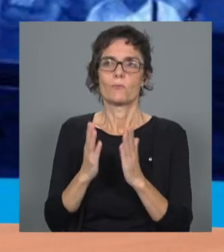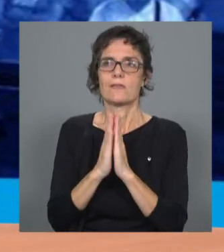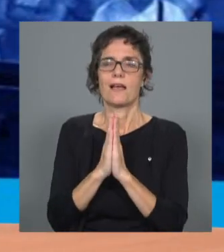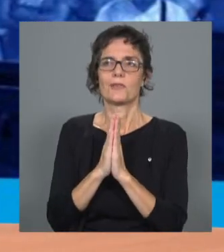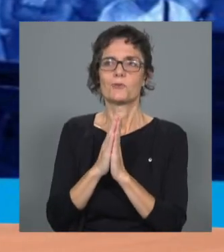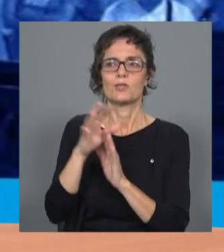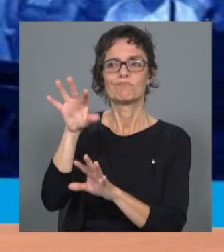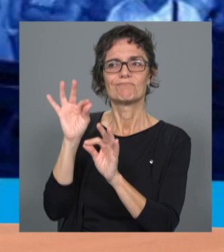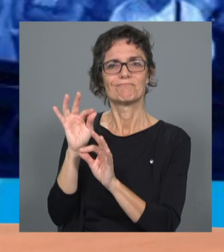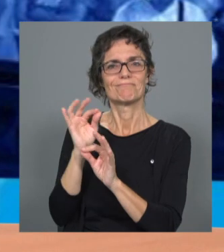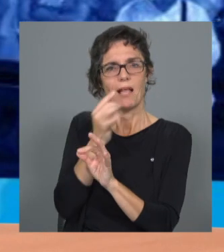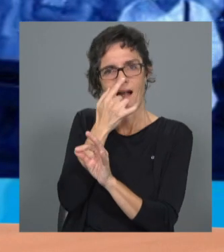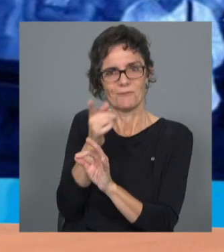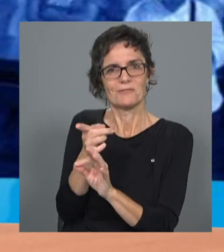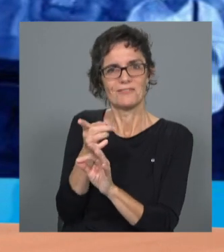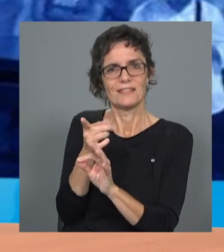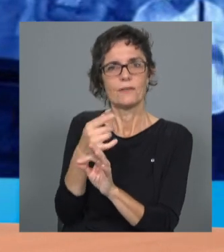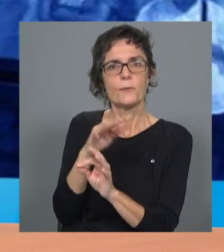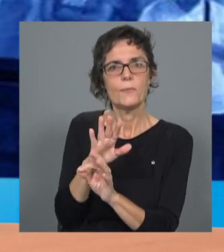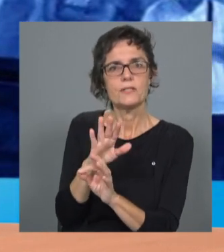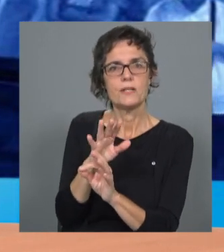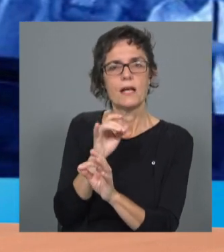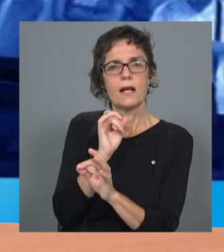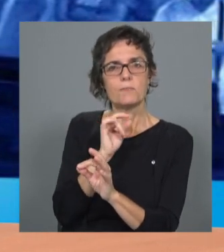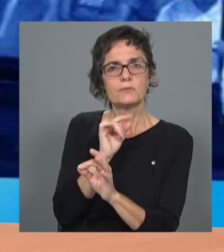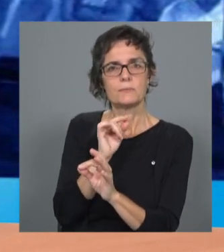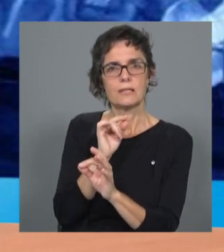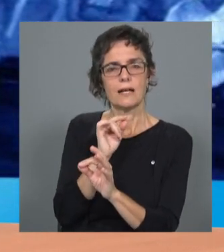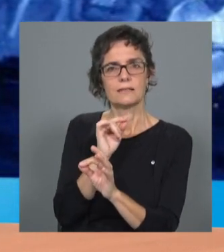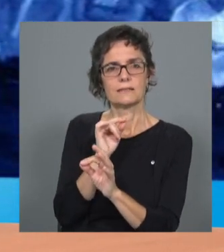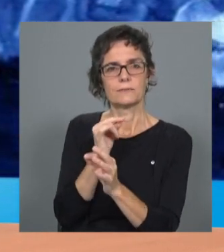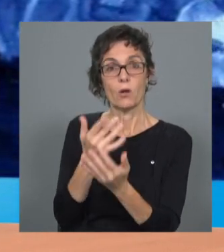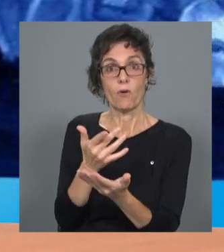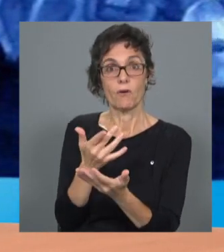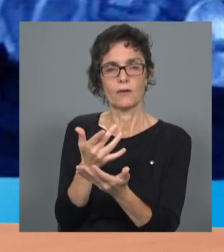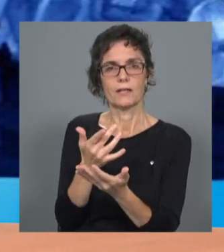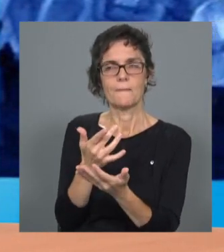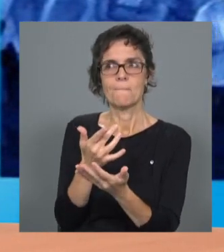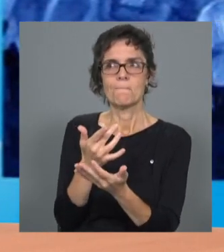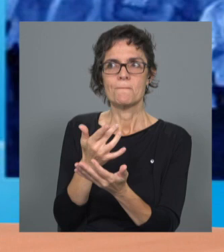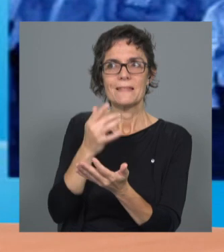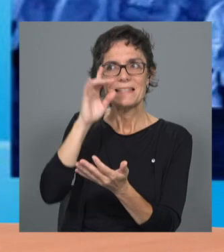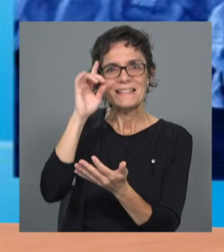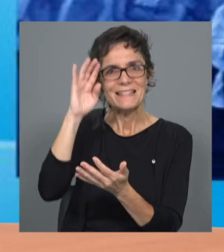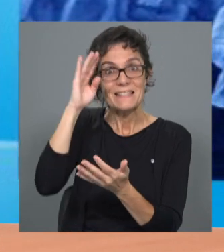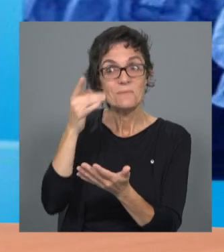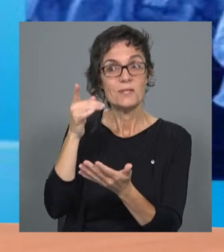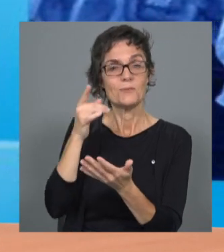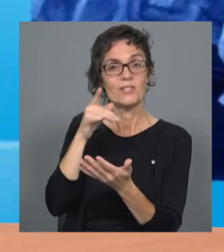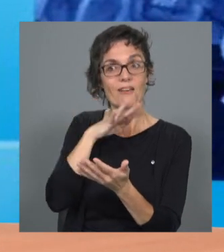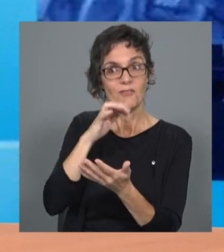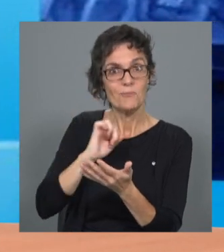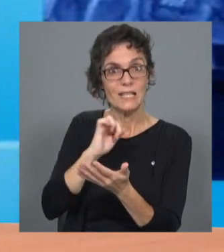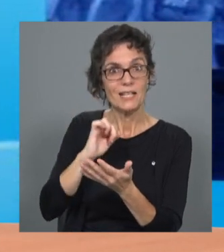exemplo, mas ter aqueles familiares que nos amaram, que deram tudo por nós e que agora